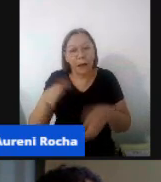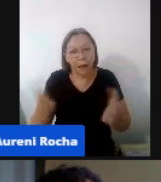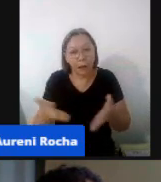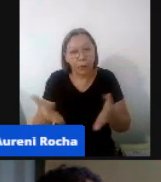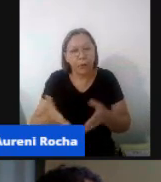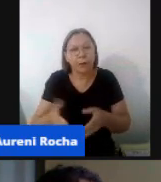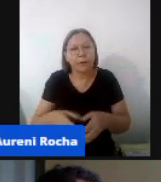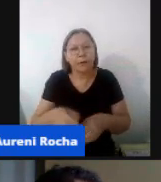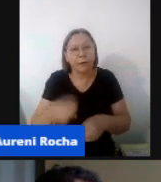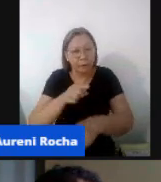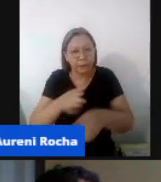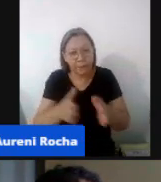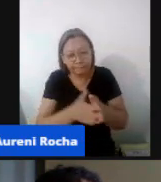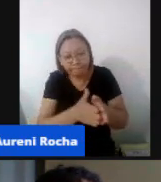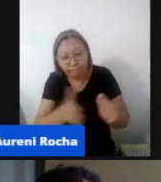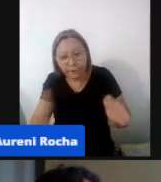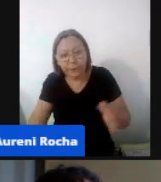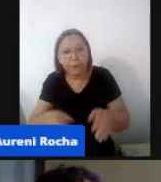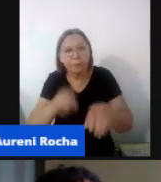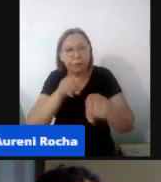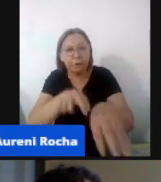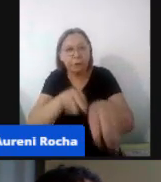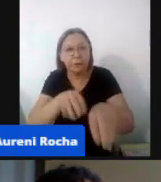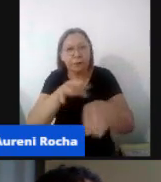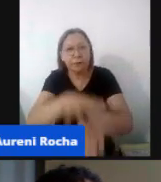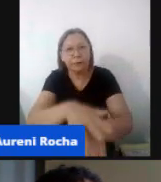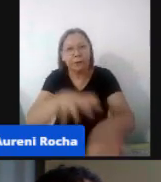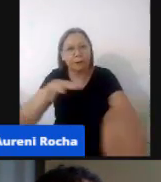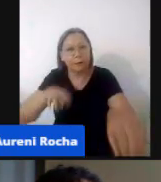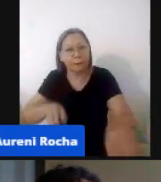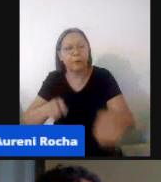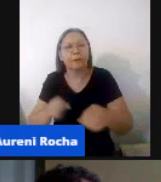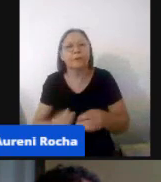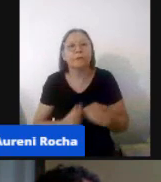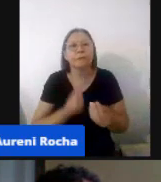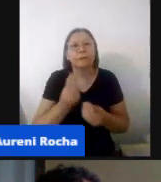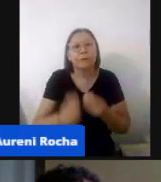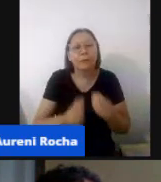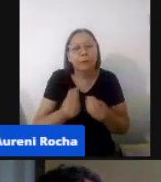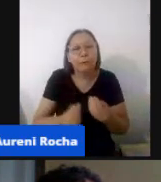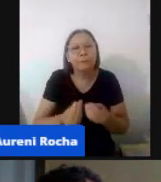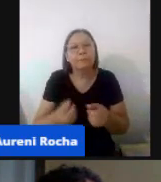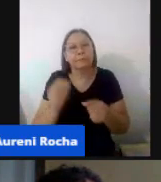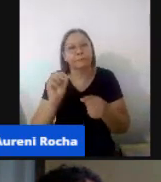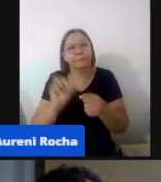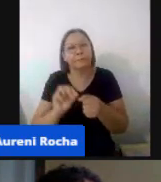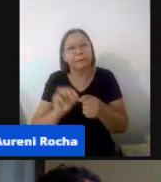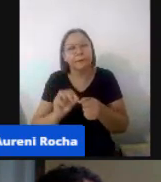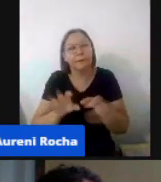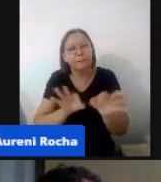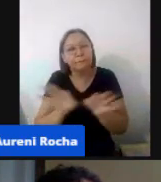experiência que o senhor teve o ano passado em relação a essa forma de fazer o planejamento.